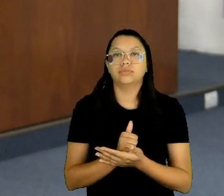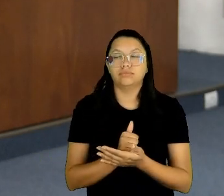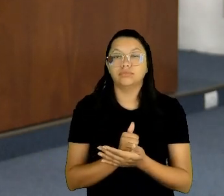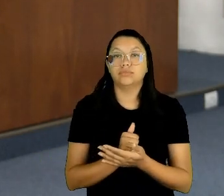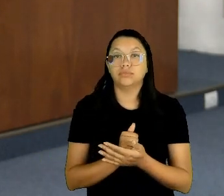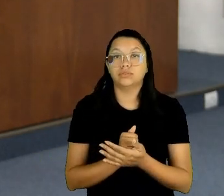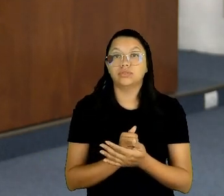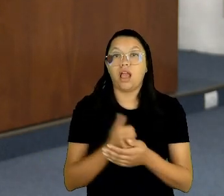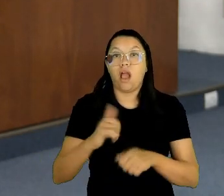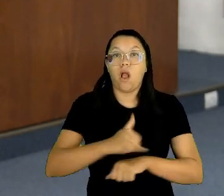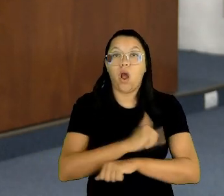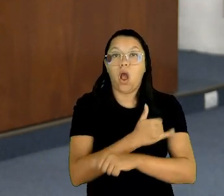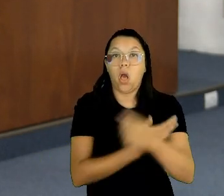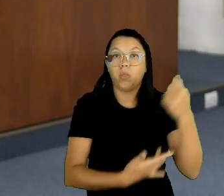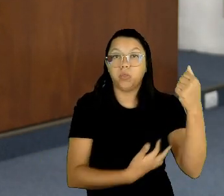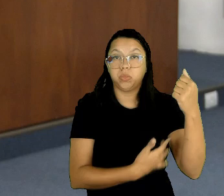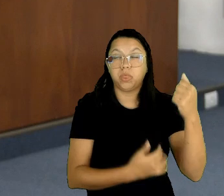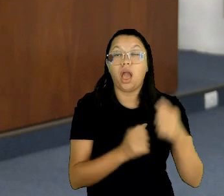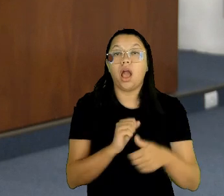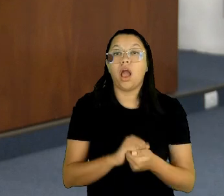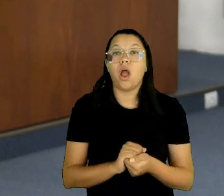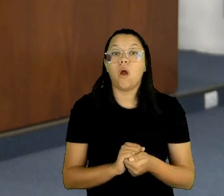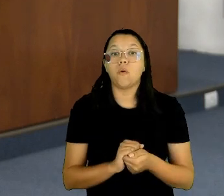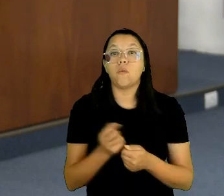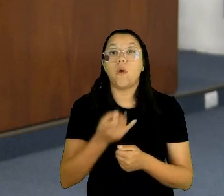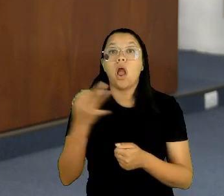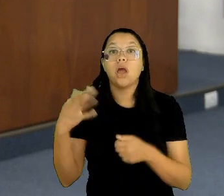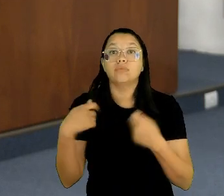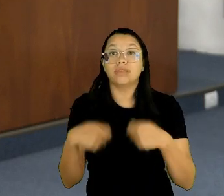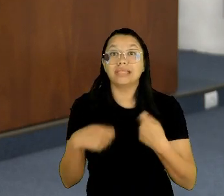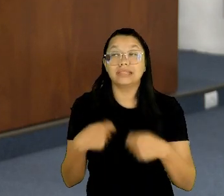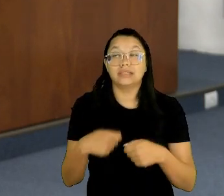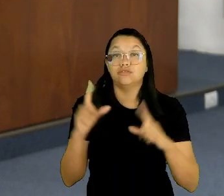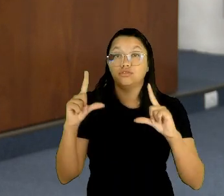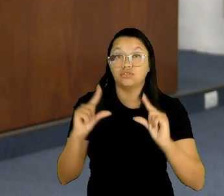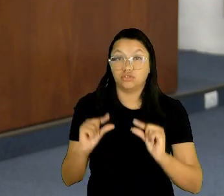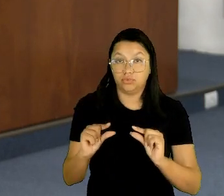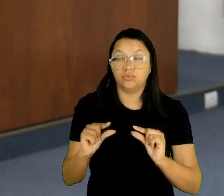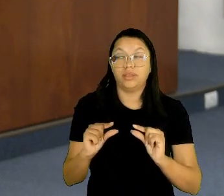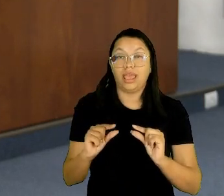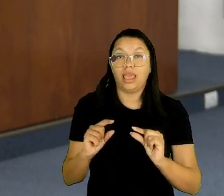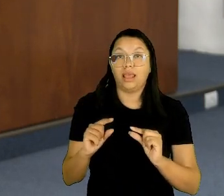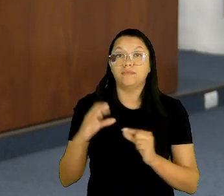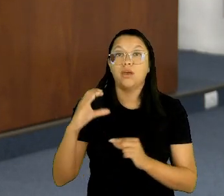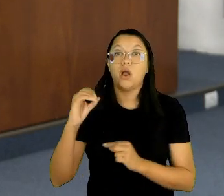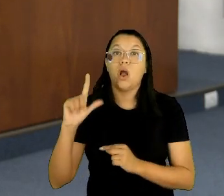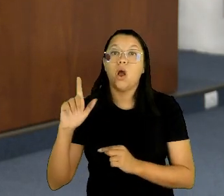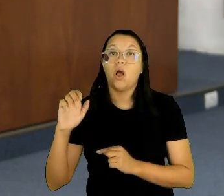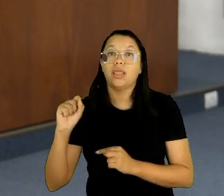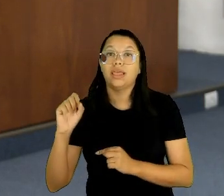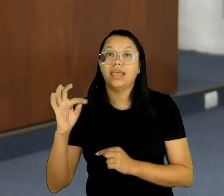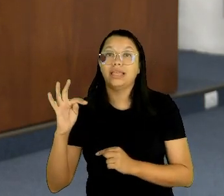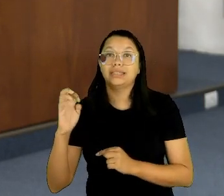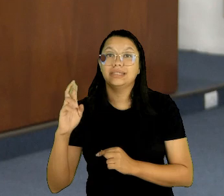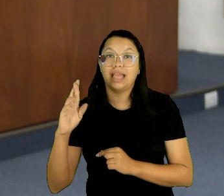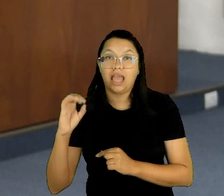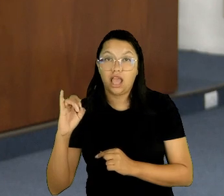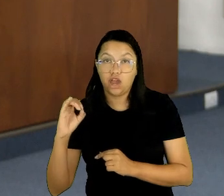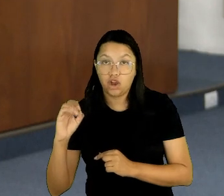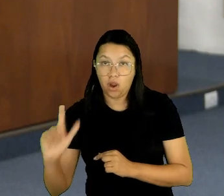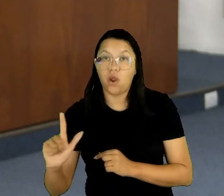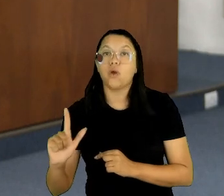do colesterol, né? Aqui tem a tabelinha de quanto que seria necessário, de quanto que a gente teria que reduzir. E o colesterol é um pouco...